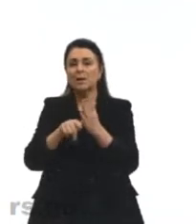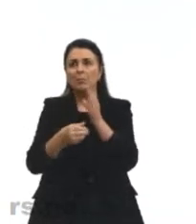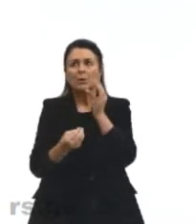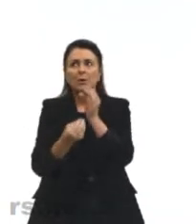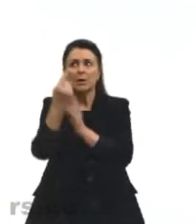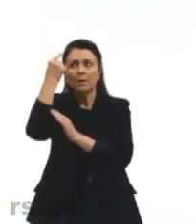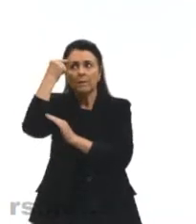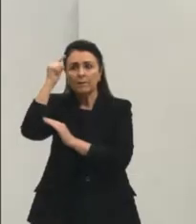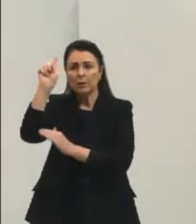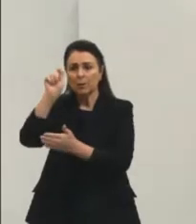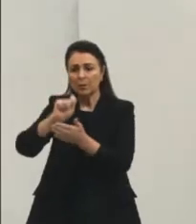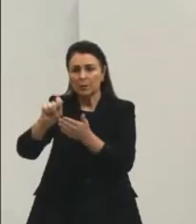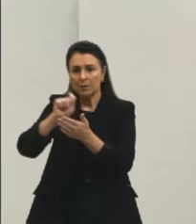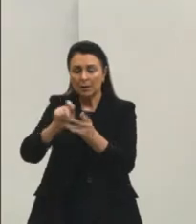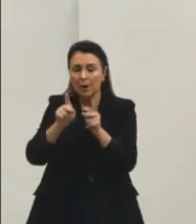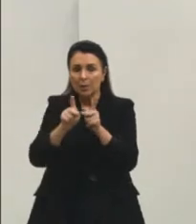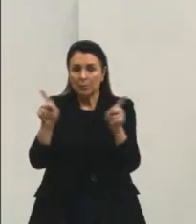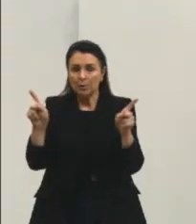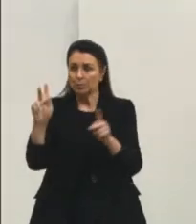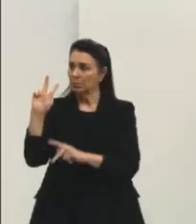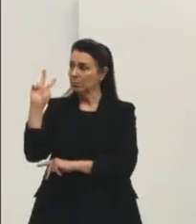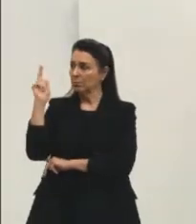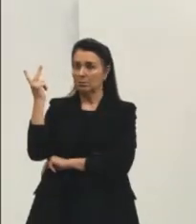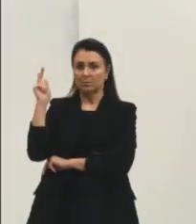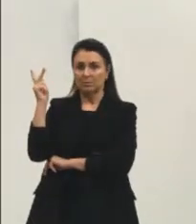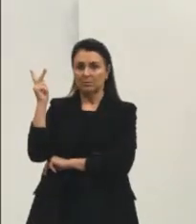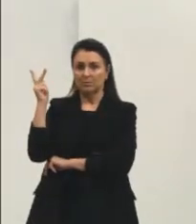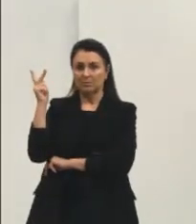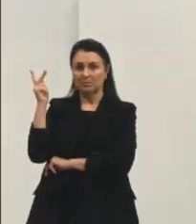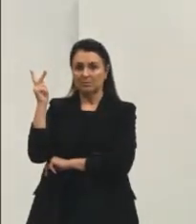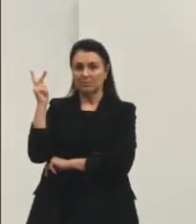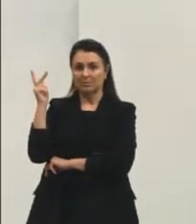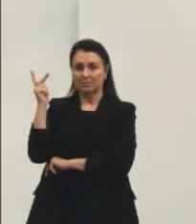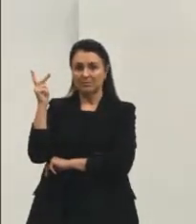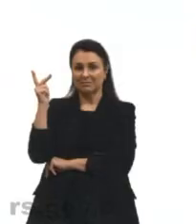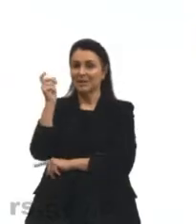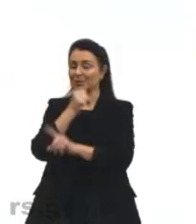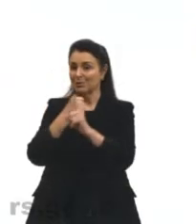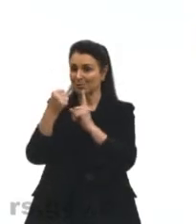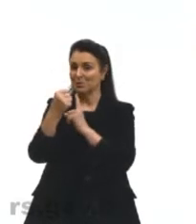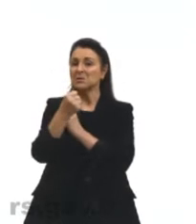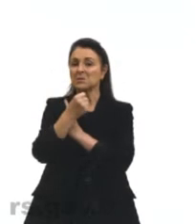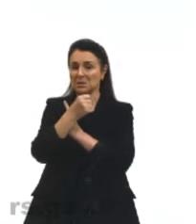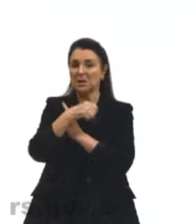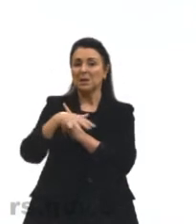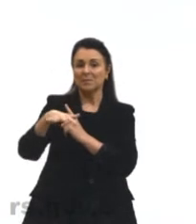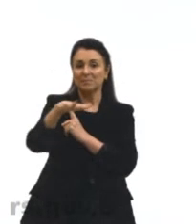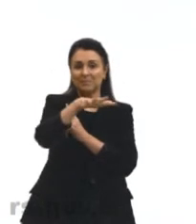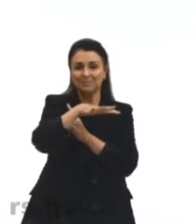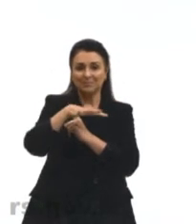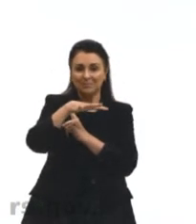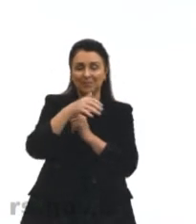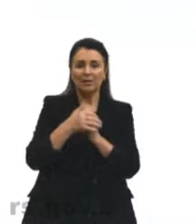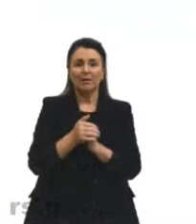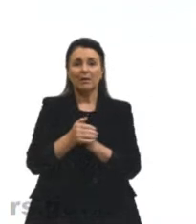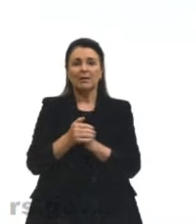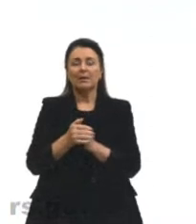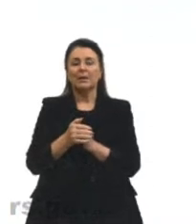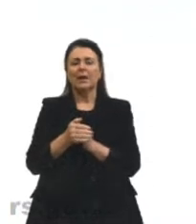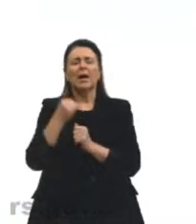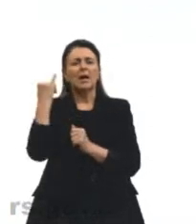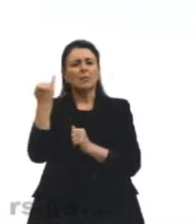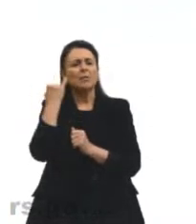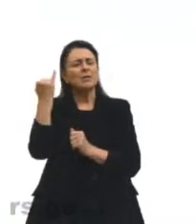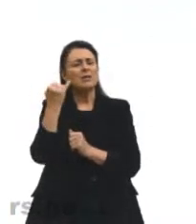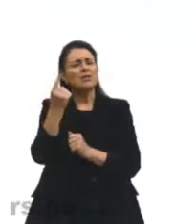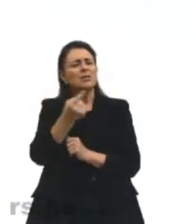Então seria o período histórico dessas sociedades Além disso então entre é